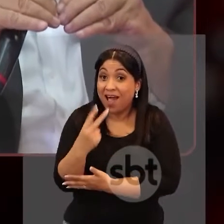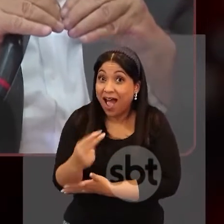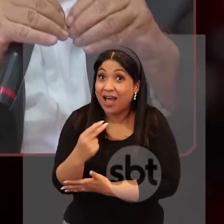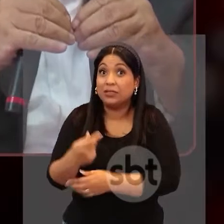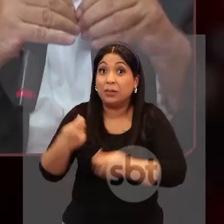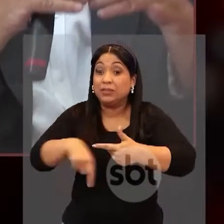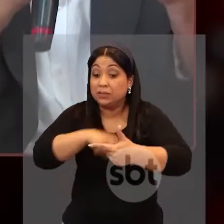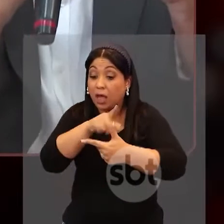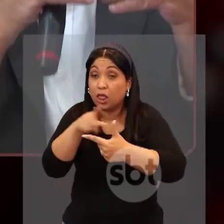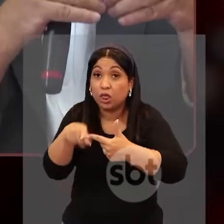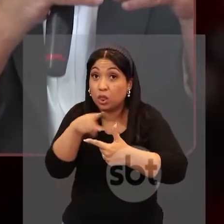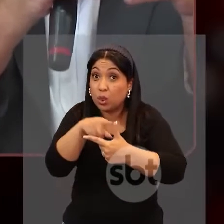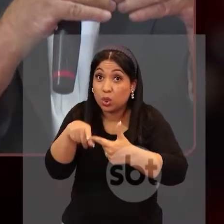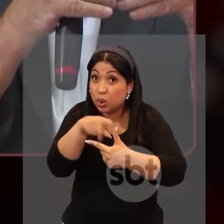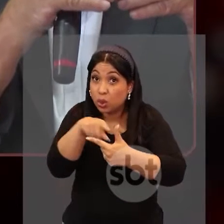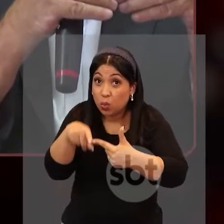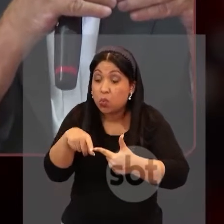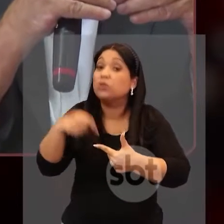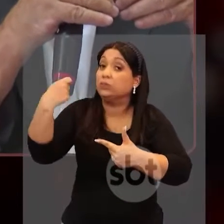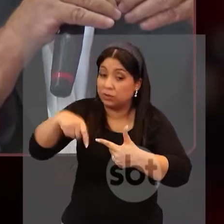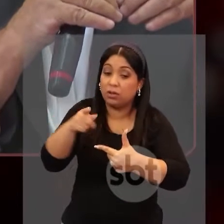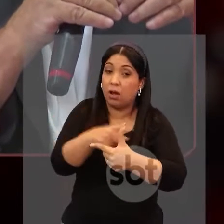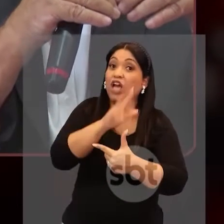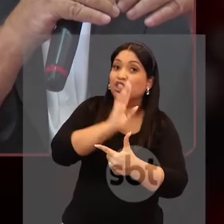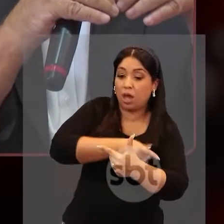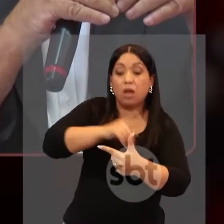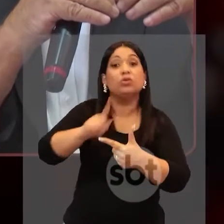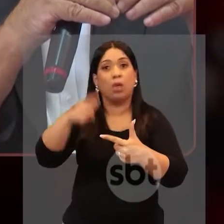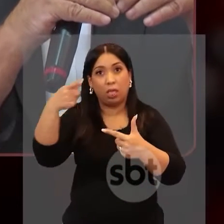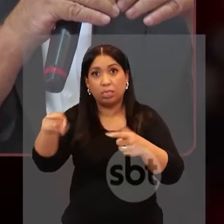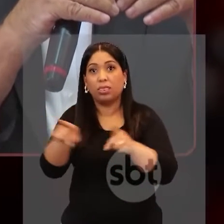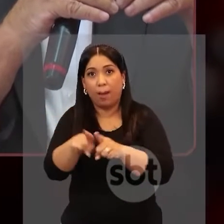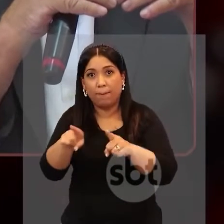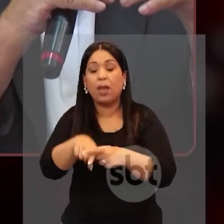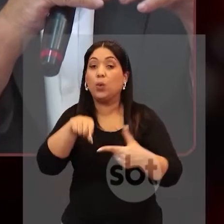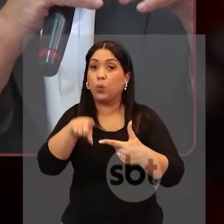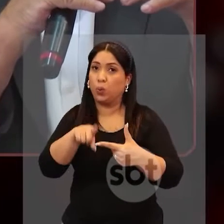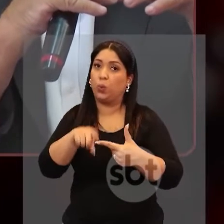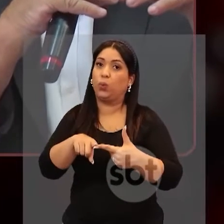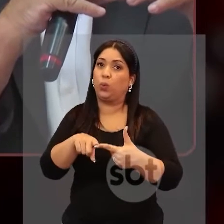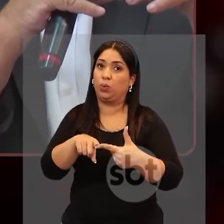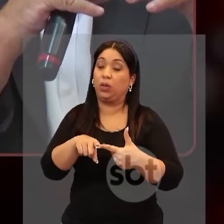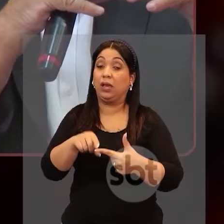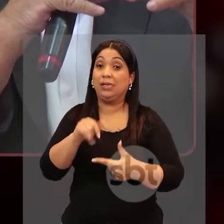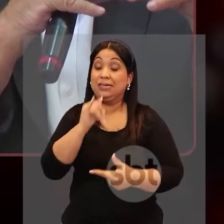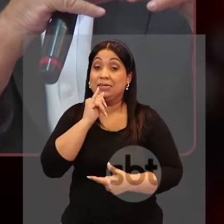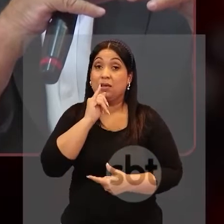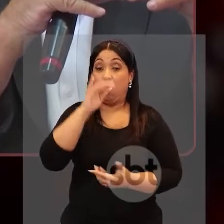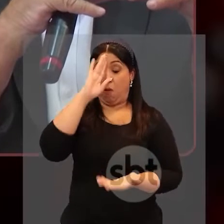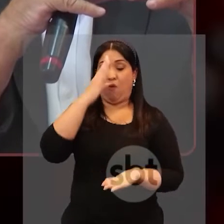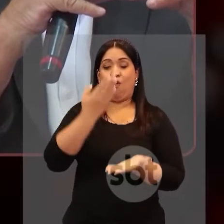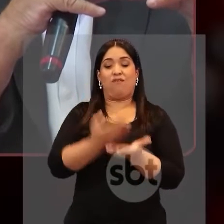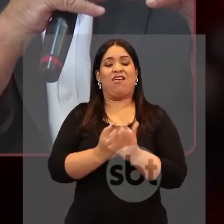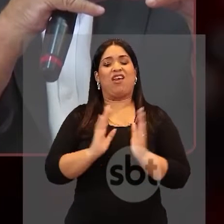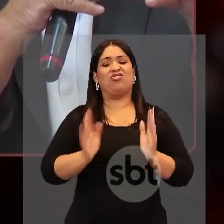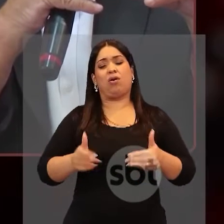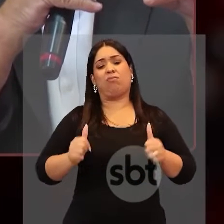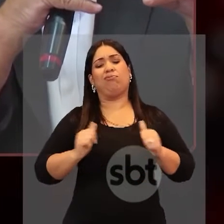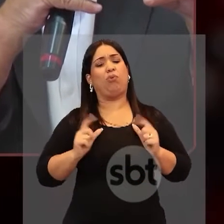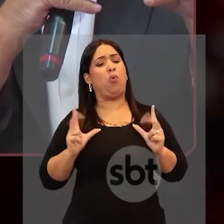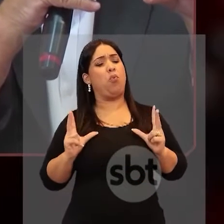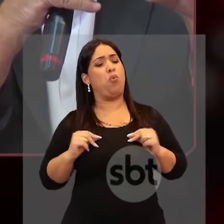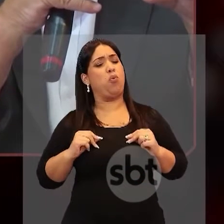de duas doses têm que ser tomadas. Esse excesso de confiança